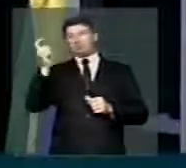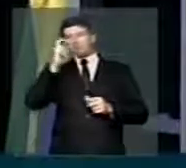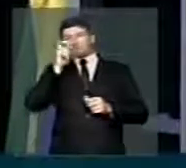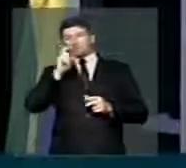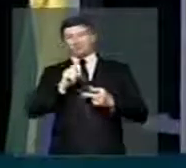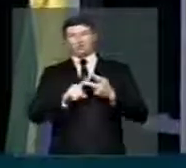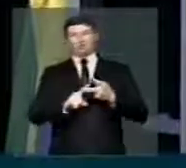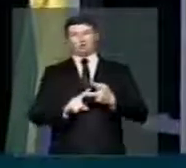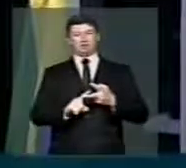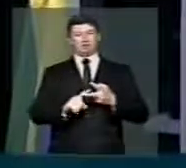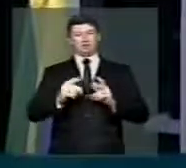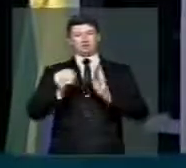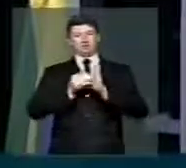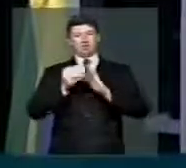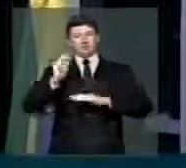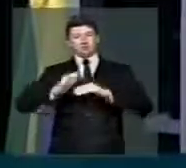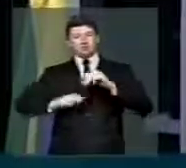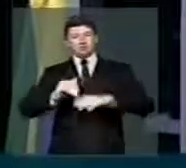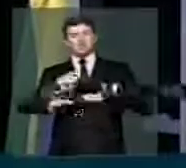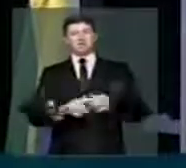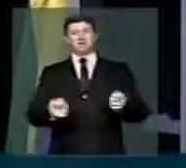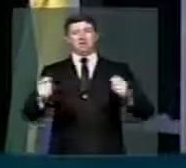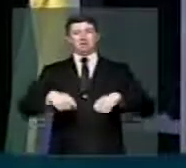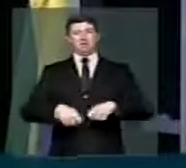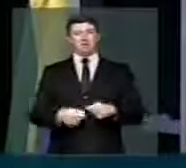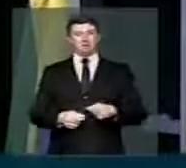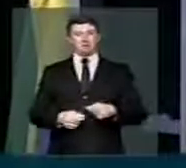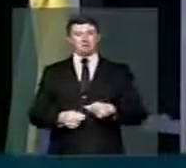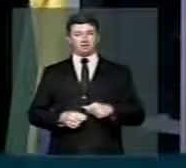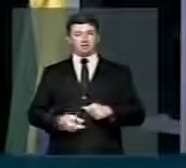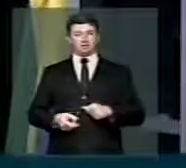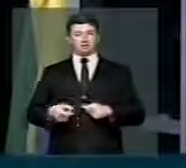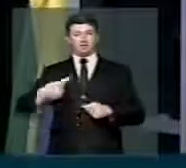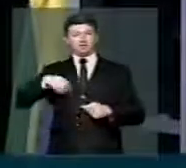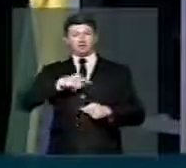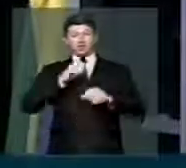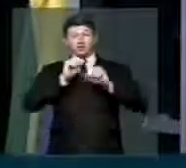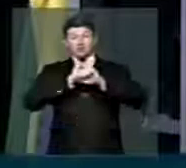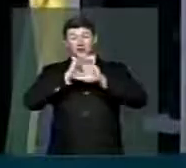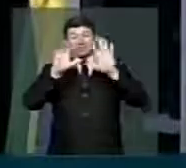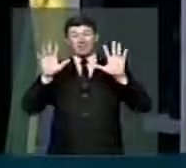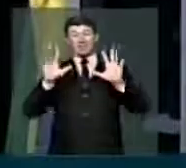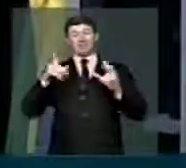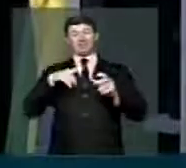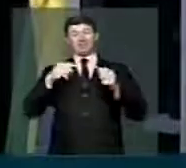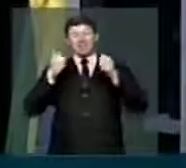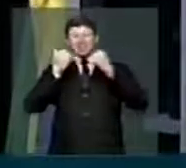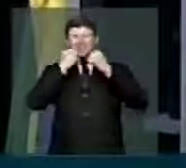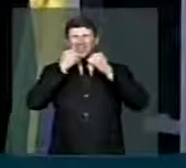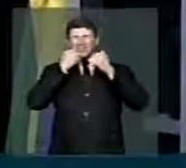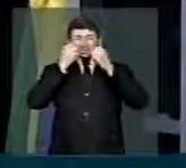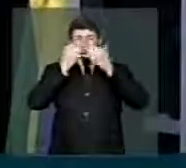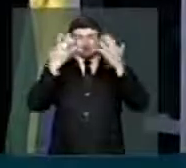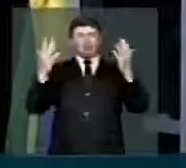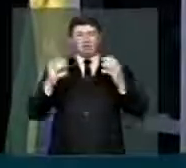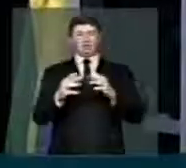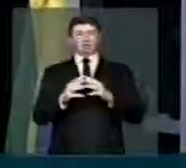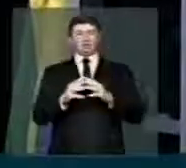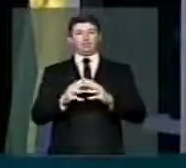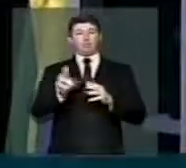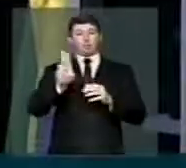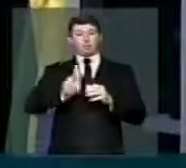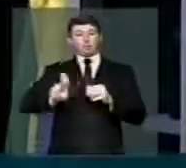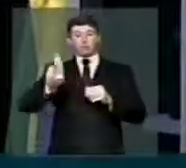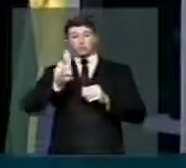mentirosa, ela é incompetente. Vivemos claramente, escancaradamente, o uso